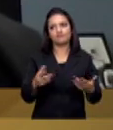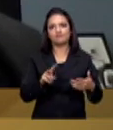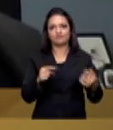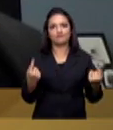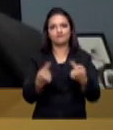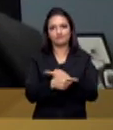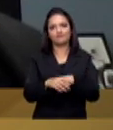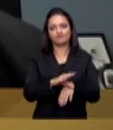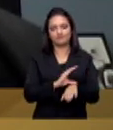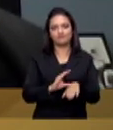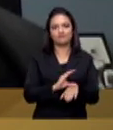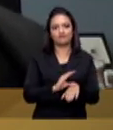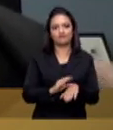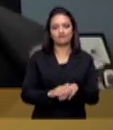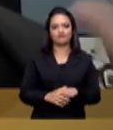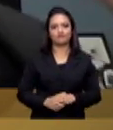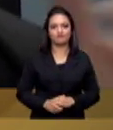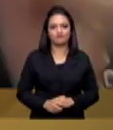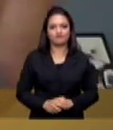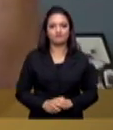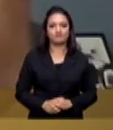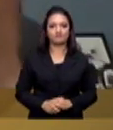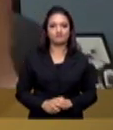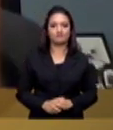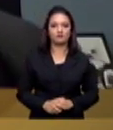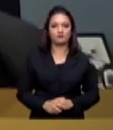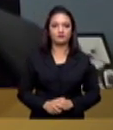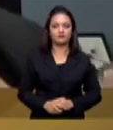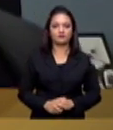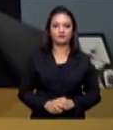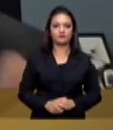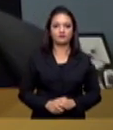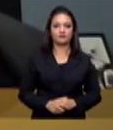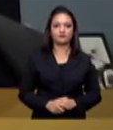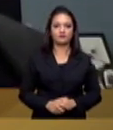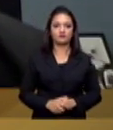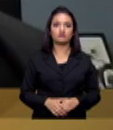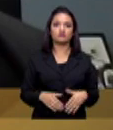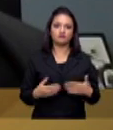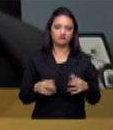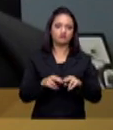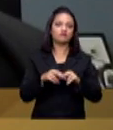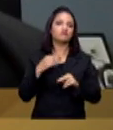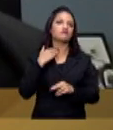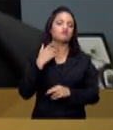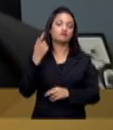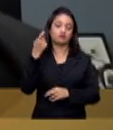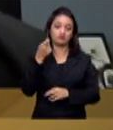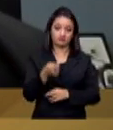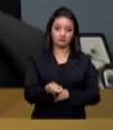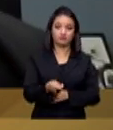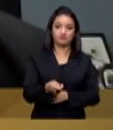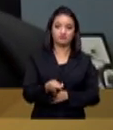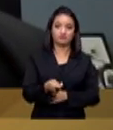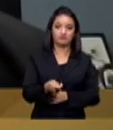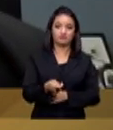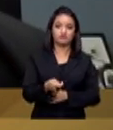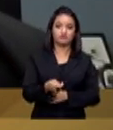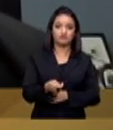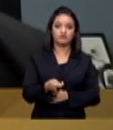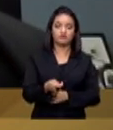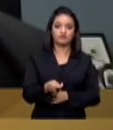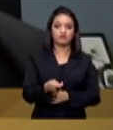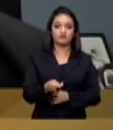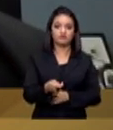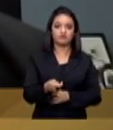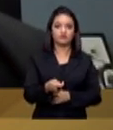inconstitucionalidade. E nada impedirá também que o próprio juiz, assim entendendo,